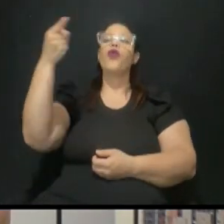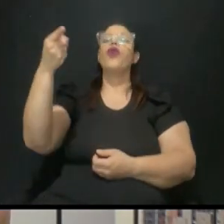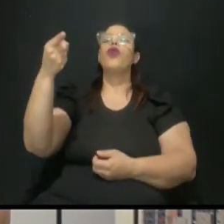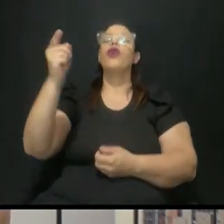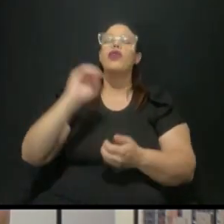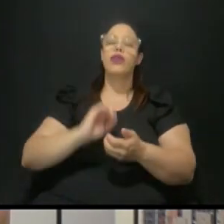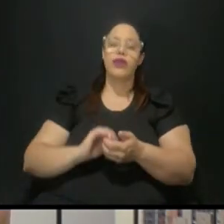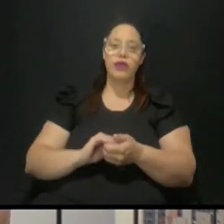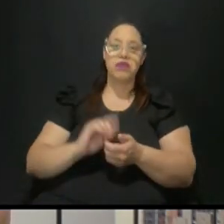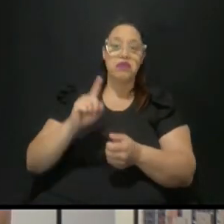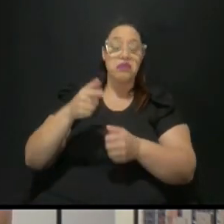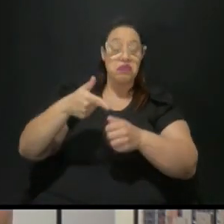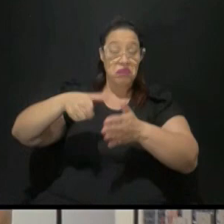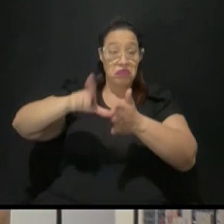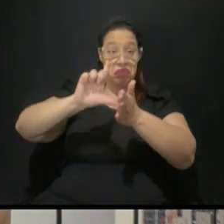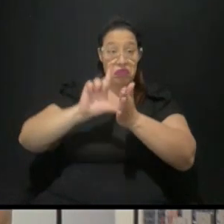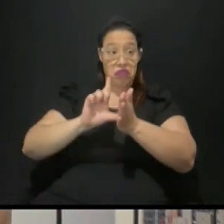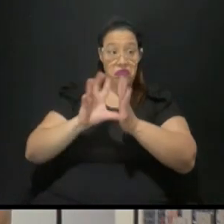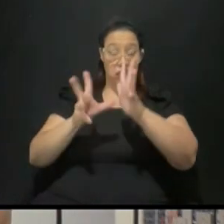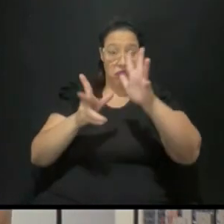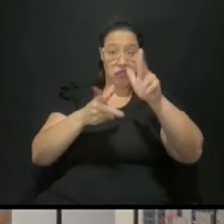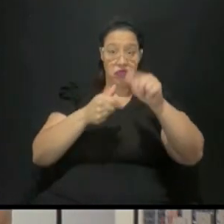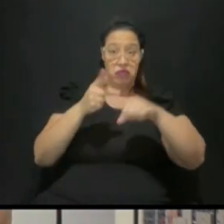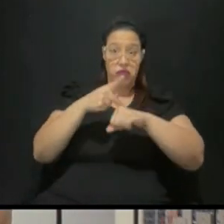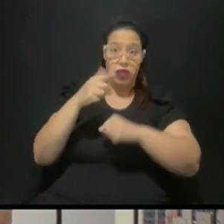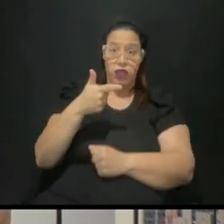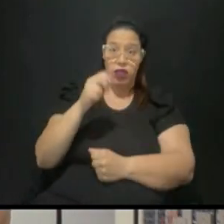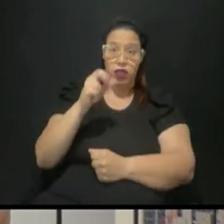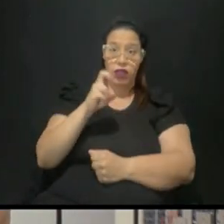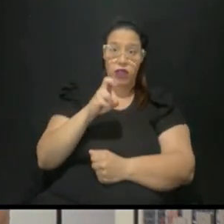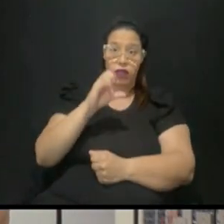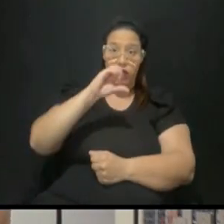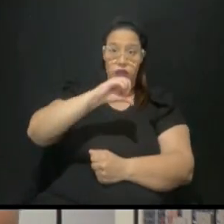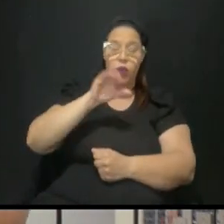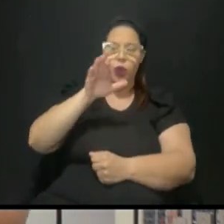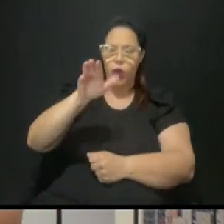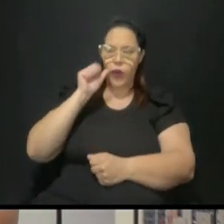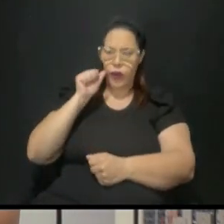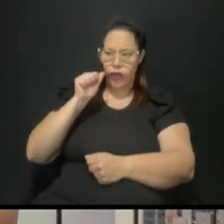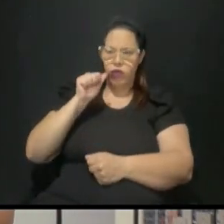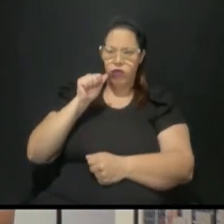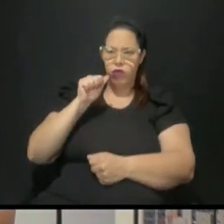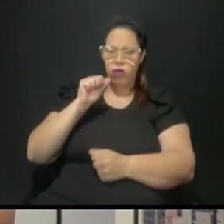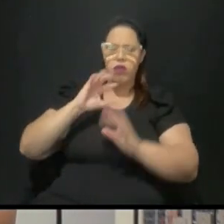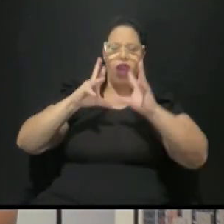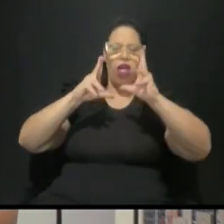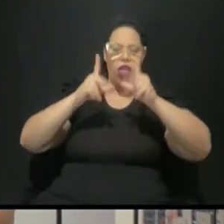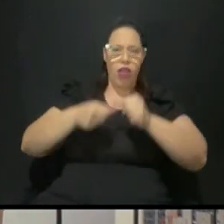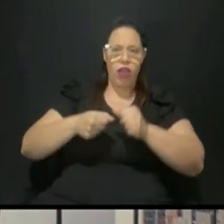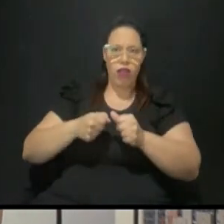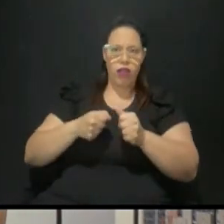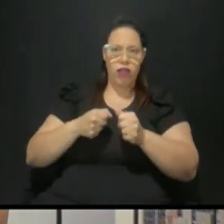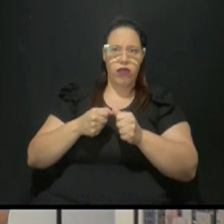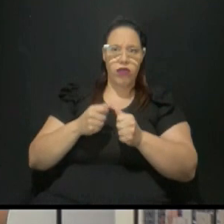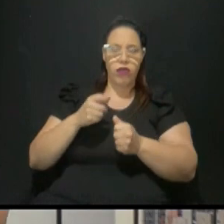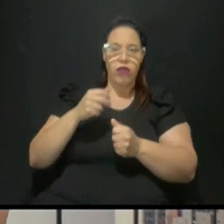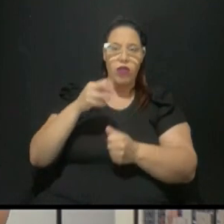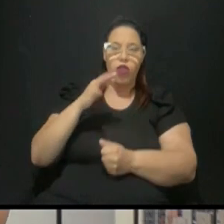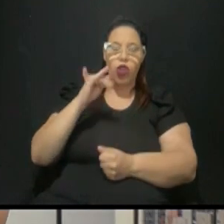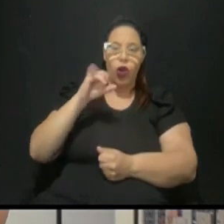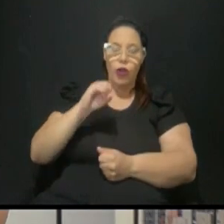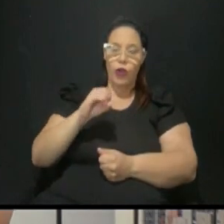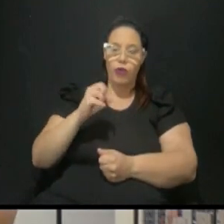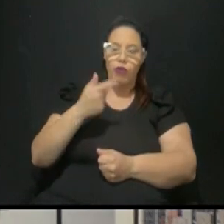equipe nacional era de 259 convocados ao todo em Tóquio, que foi em 2020. E na